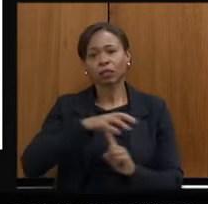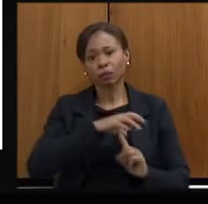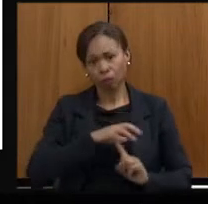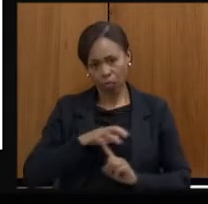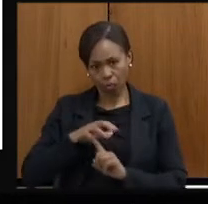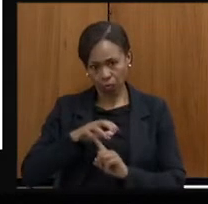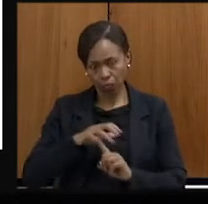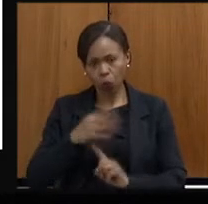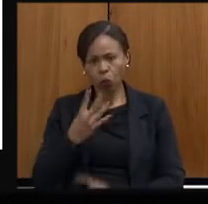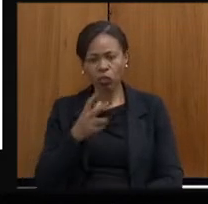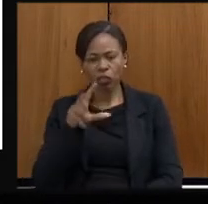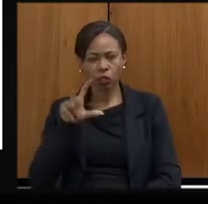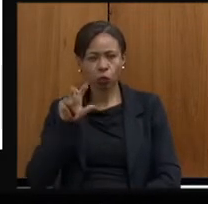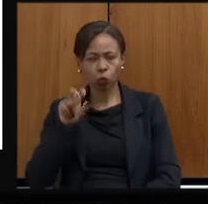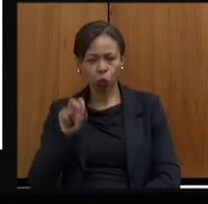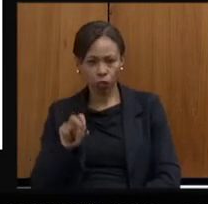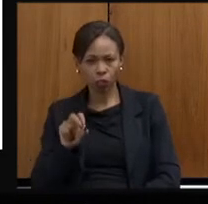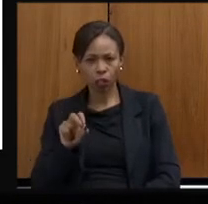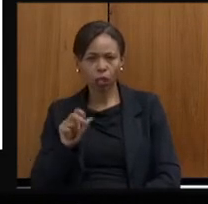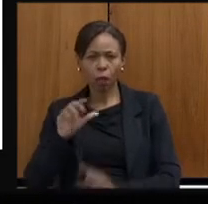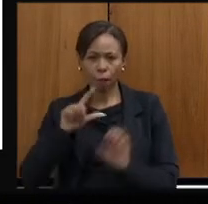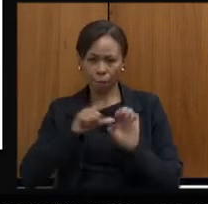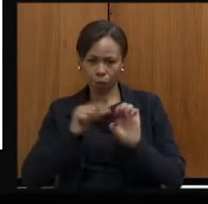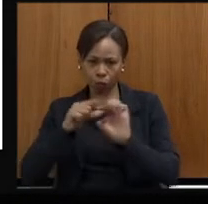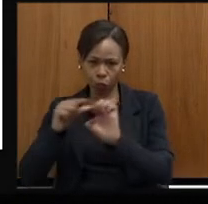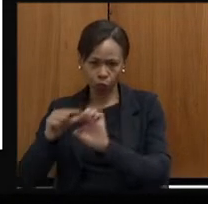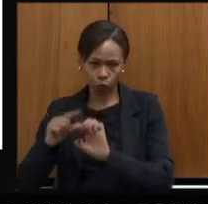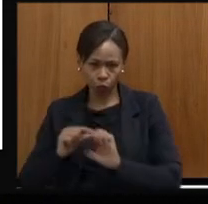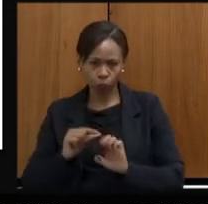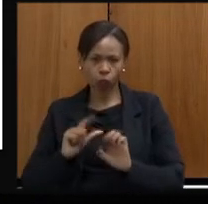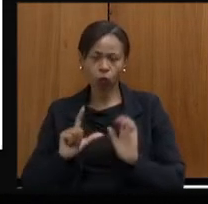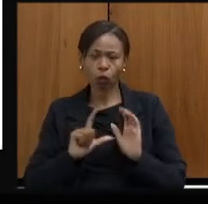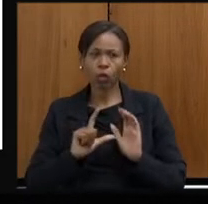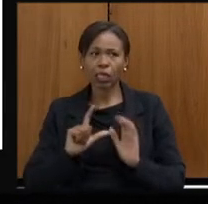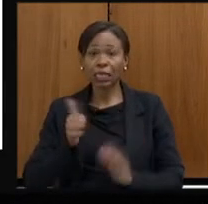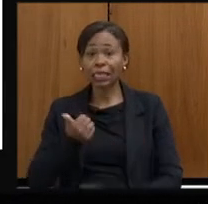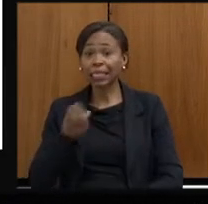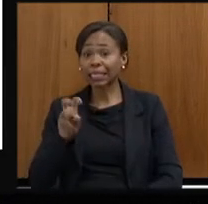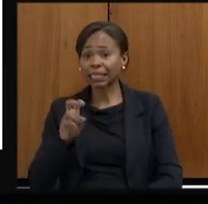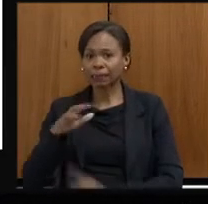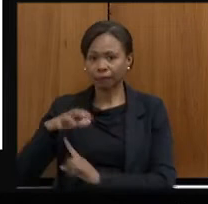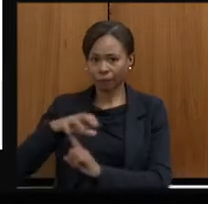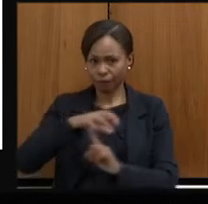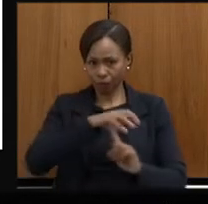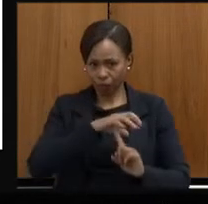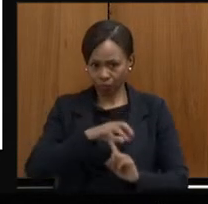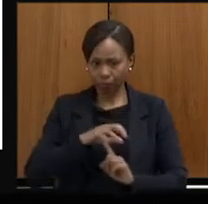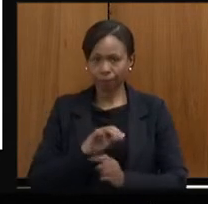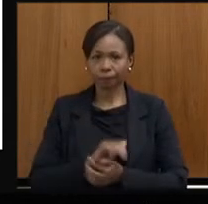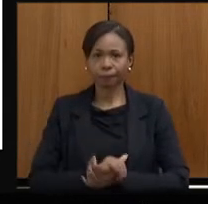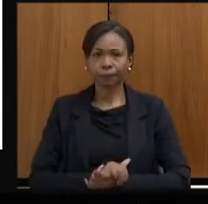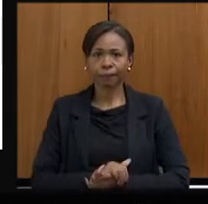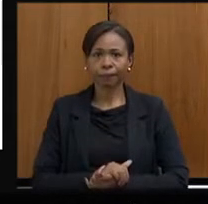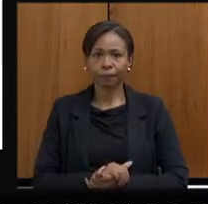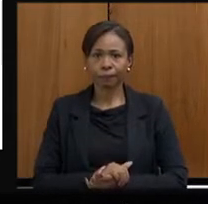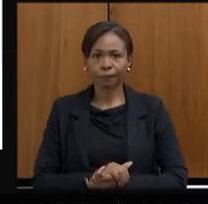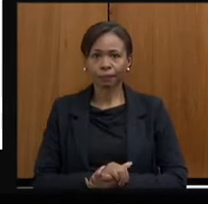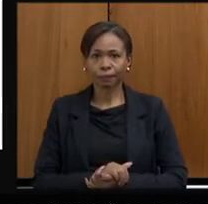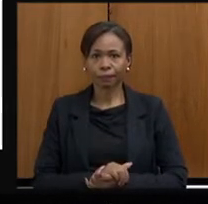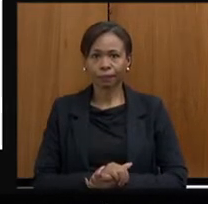Tivemos 450 empreendimentos nas 15 feiras regionais. Por favor.